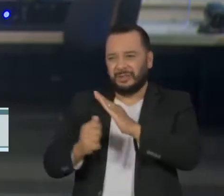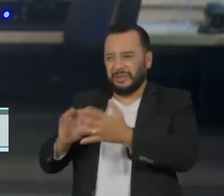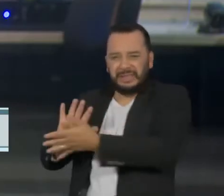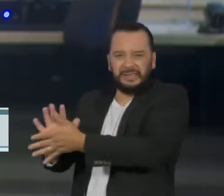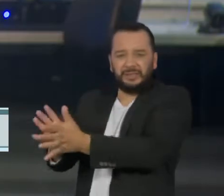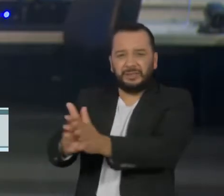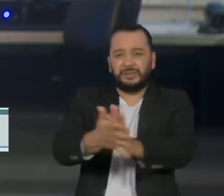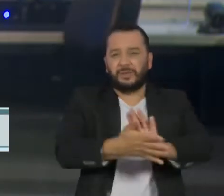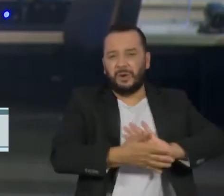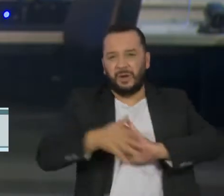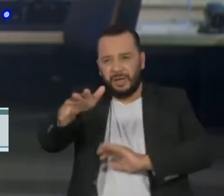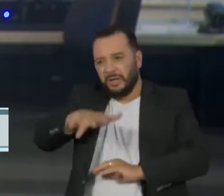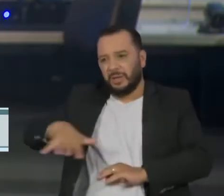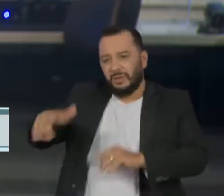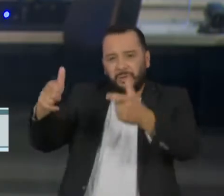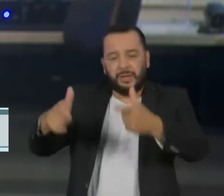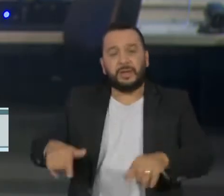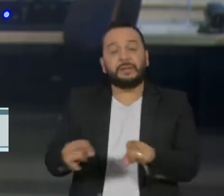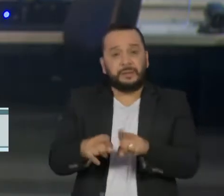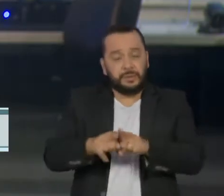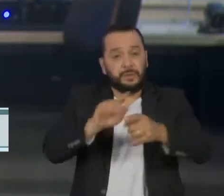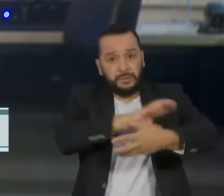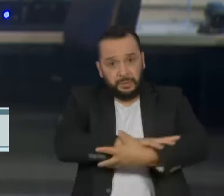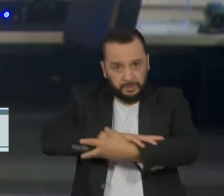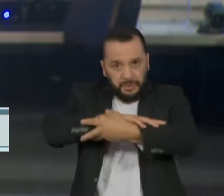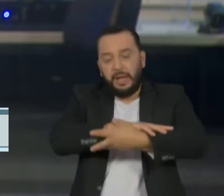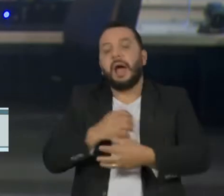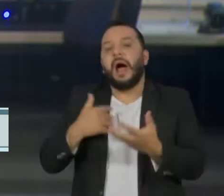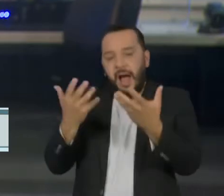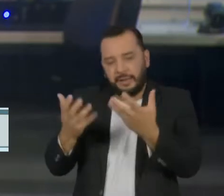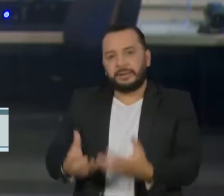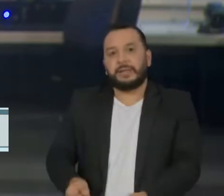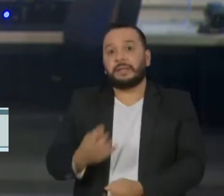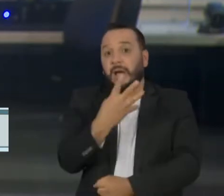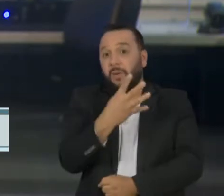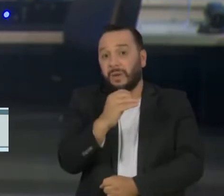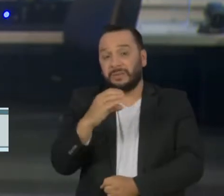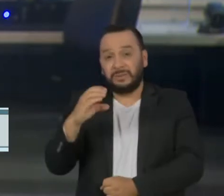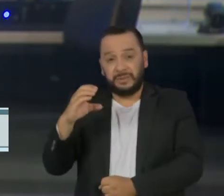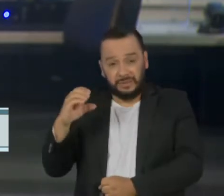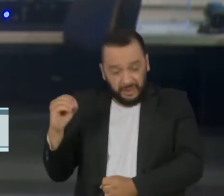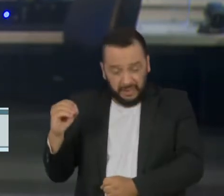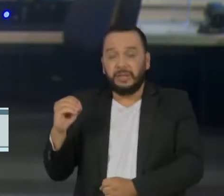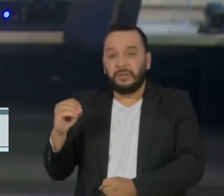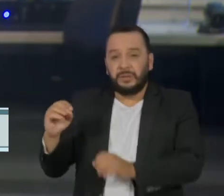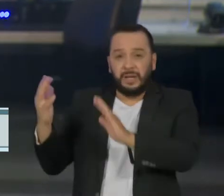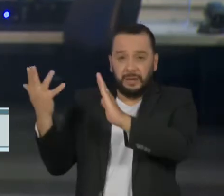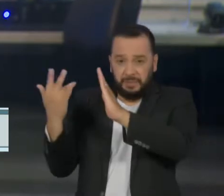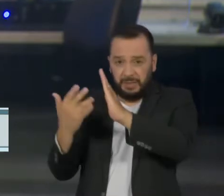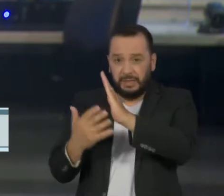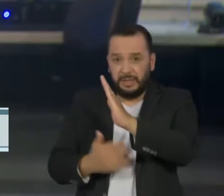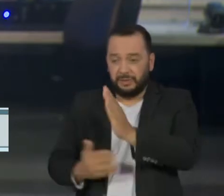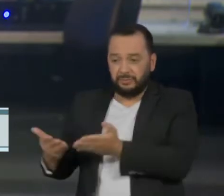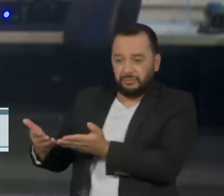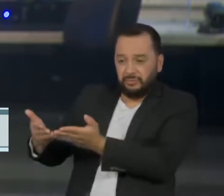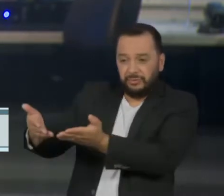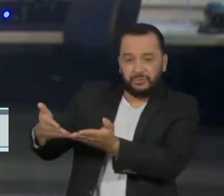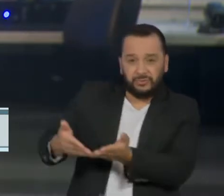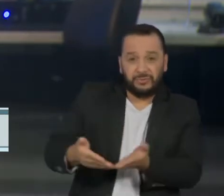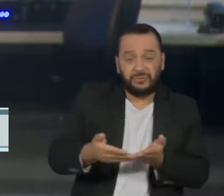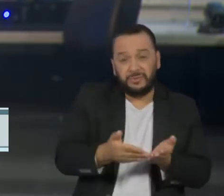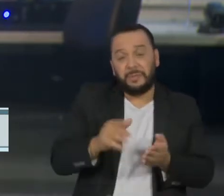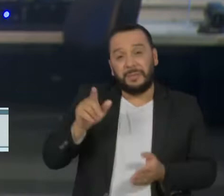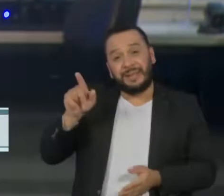concorda em receber 400 migrantes menores O que é uma gota no oceano já que o campo tem ao menos